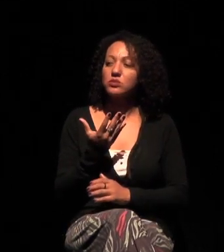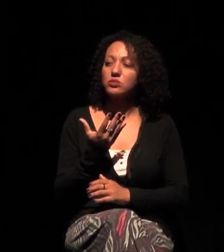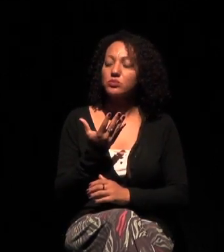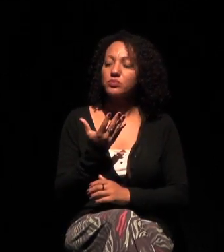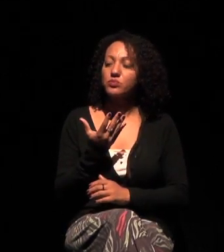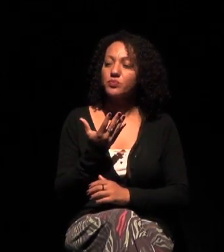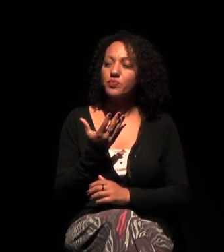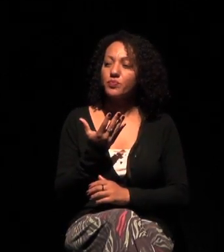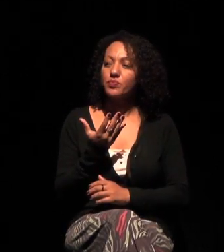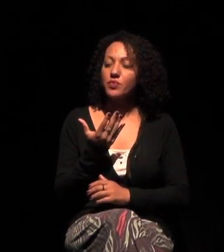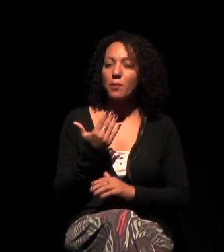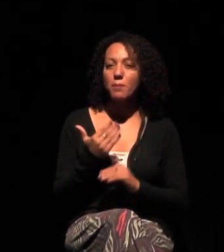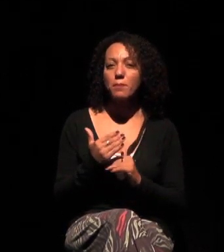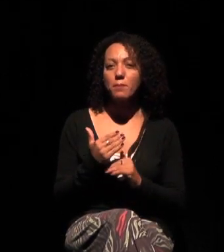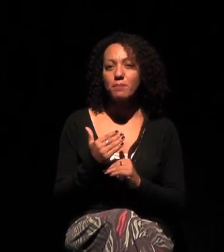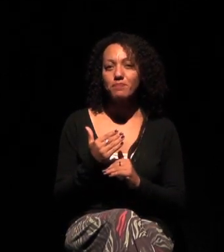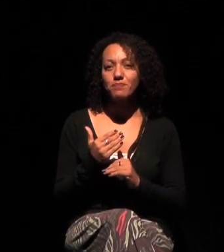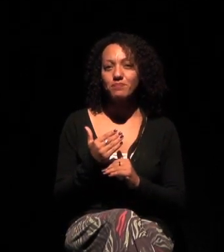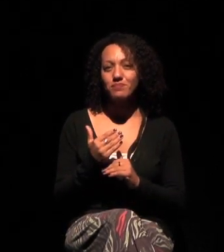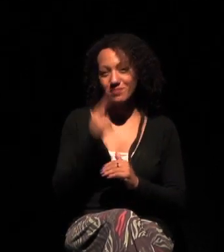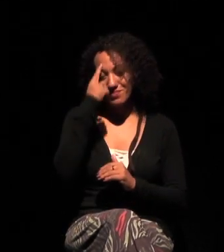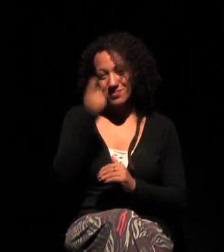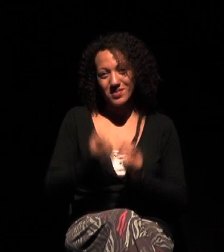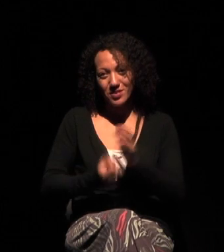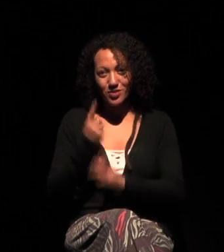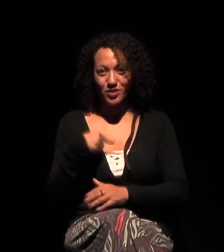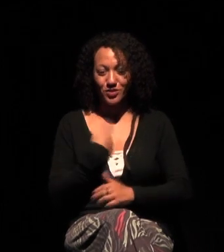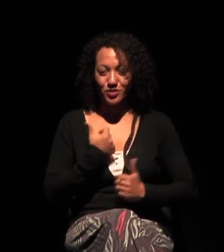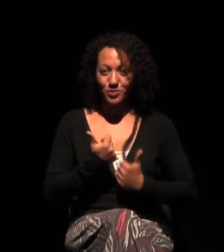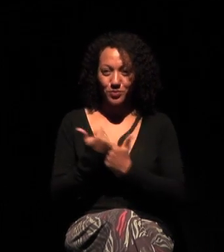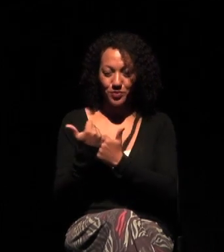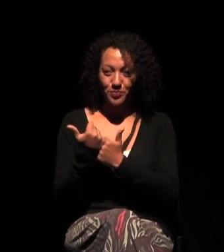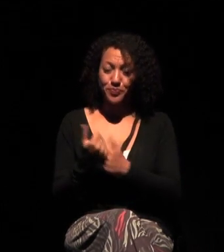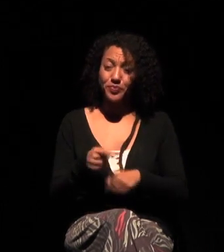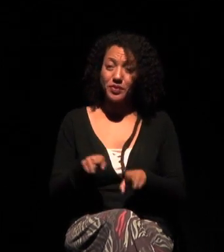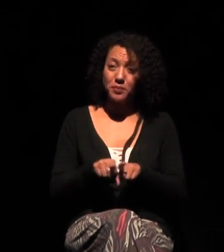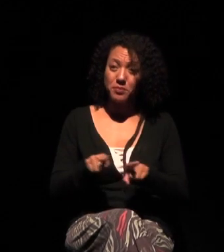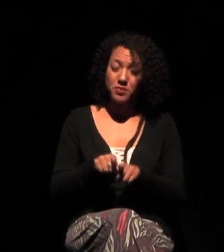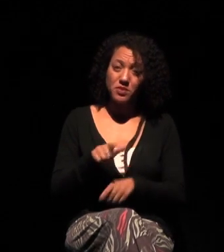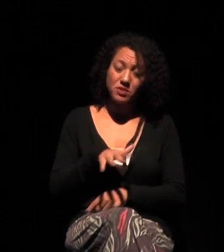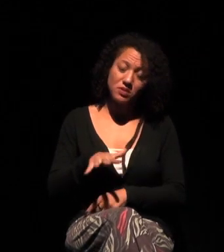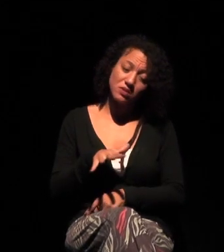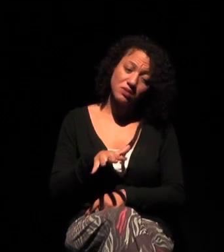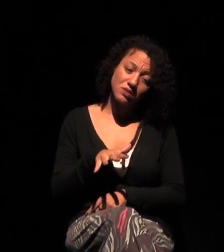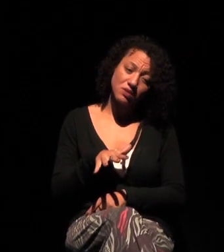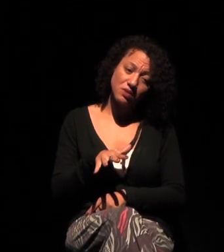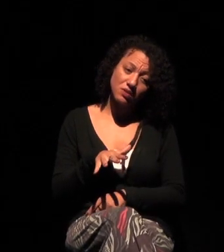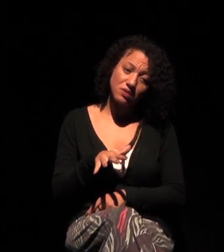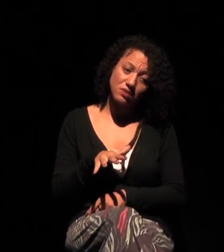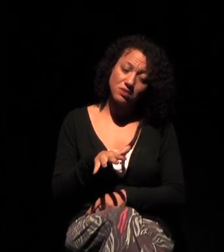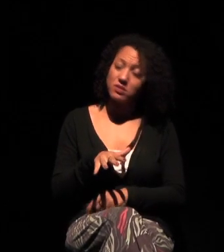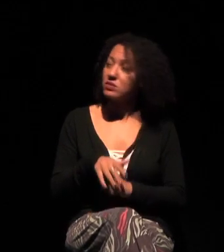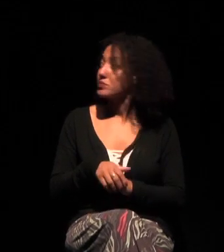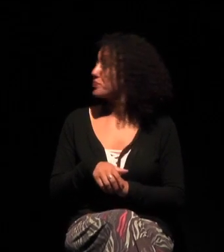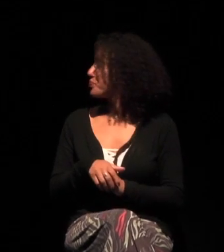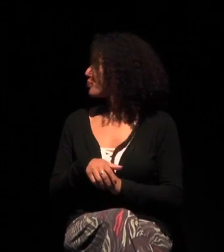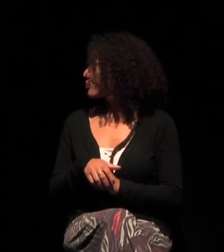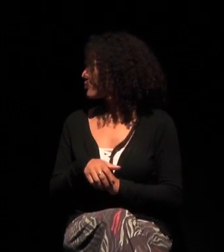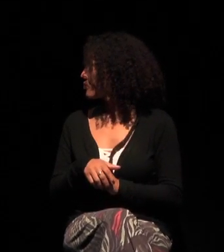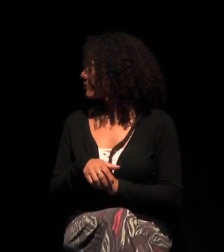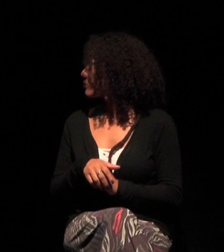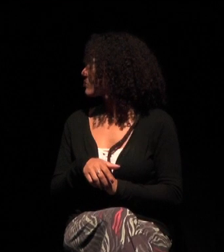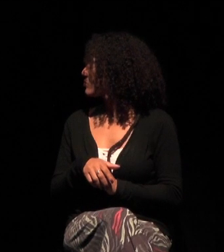da promoção da startup que nós apoiamos finalmente a área do do sopão doados são de facto as